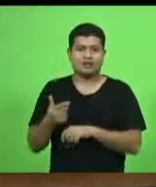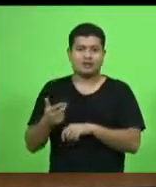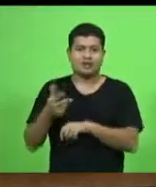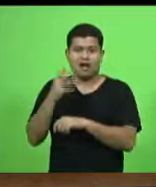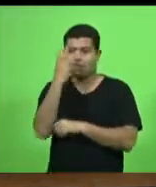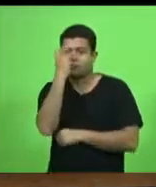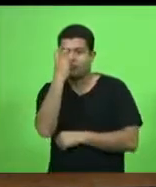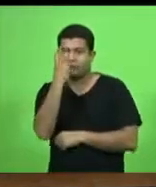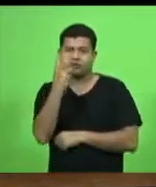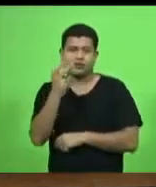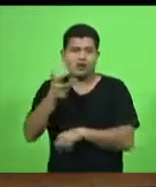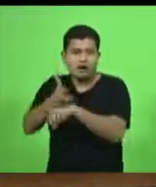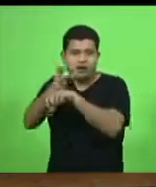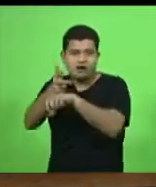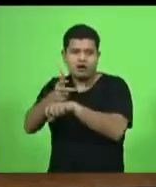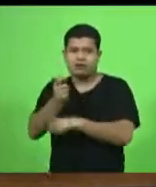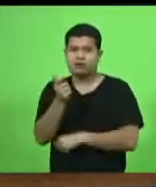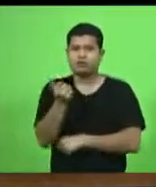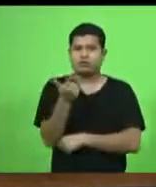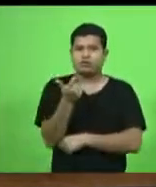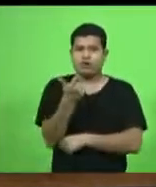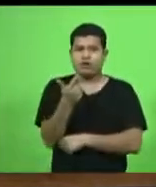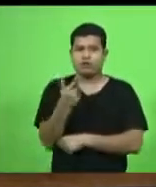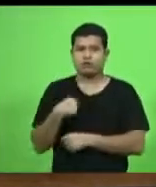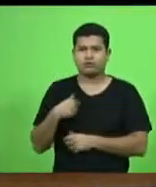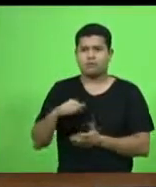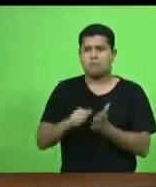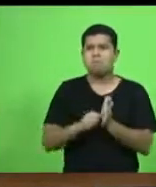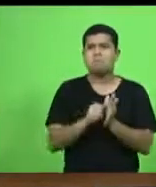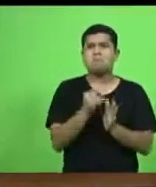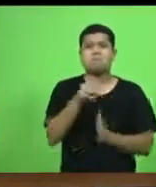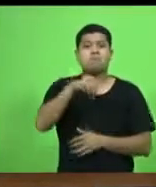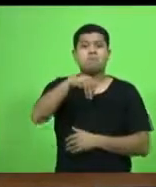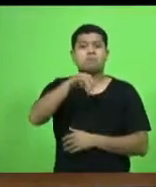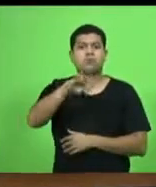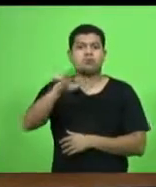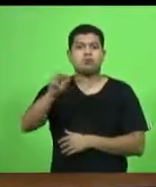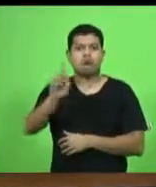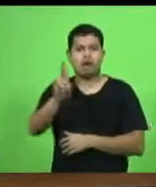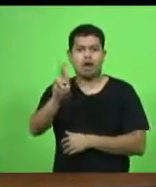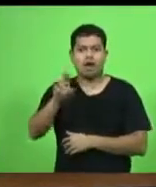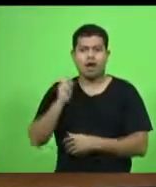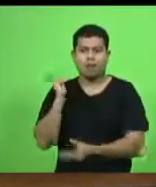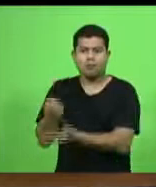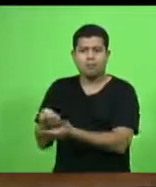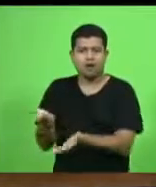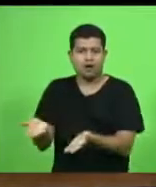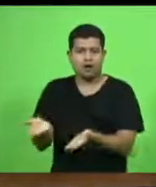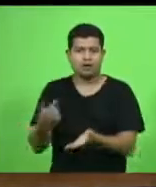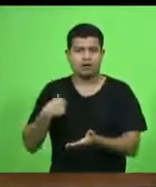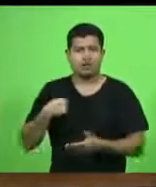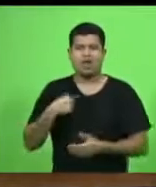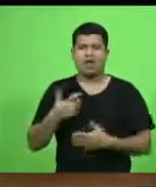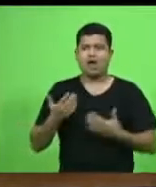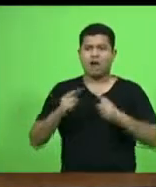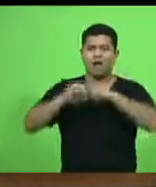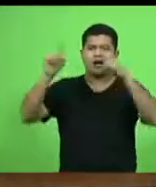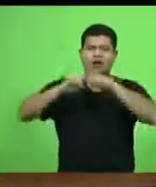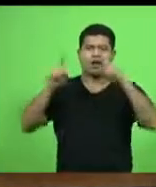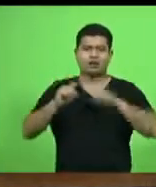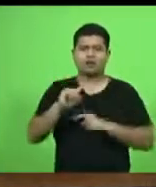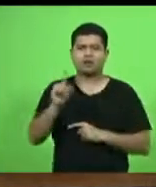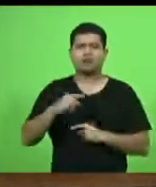olhada nisso aí. Então, faço essa observação para colocar no rumo. Não é uma crítica, é uma crítica